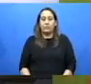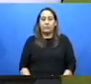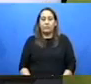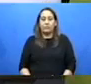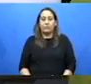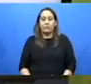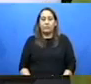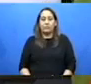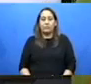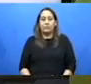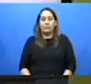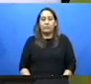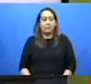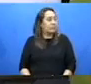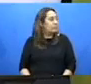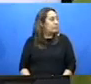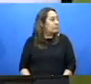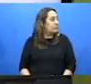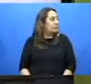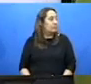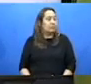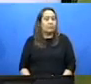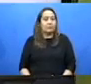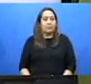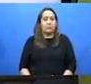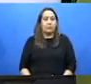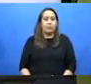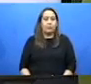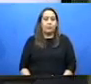aí. Letra bem bonita e caprichada.